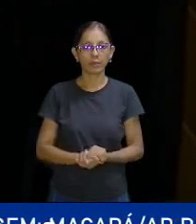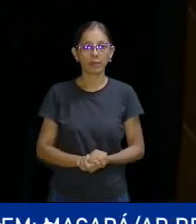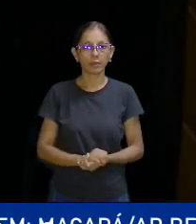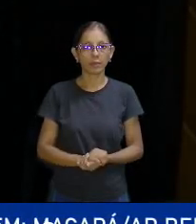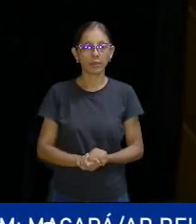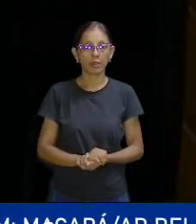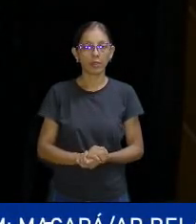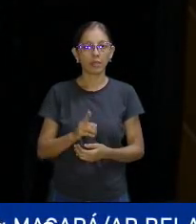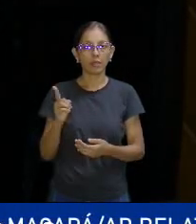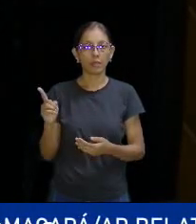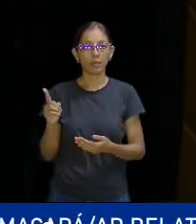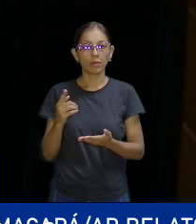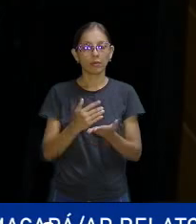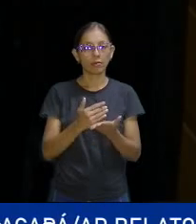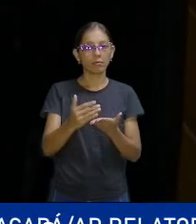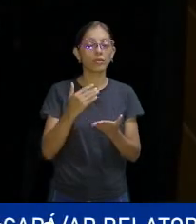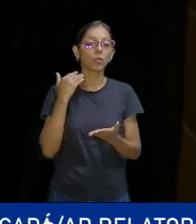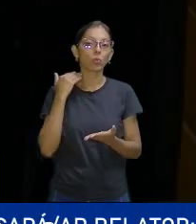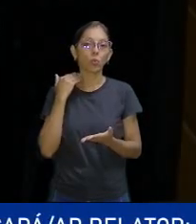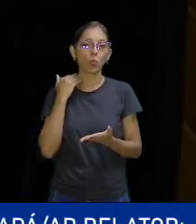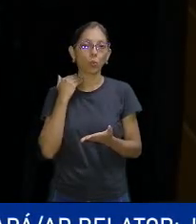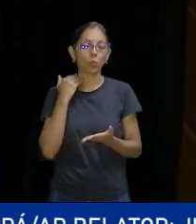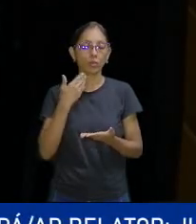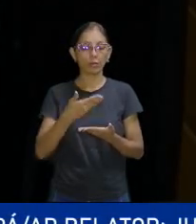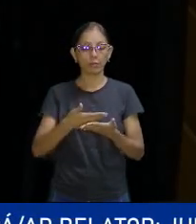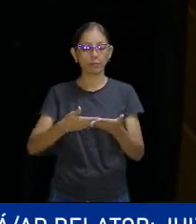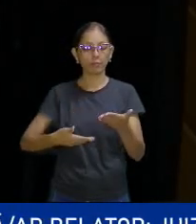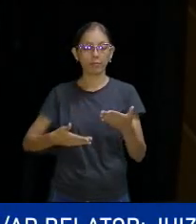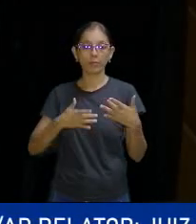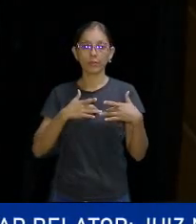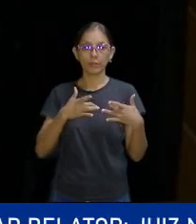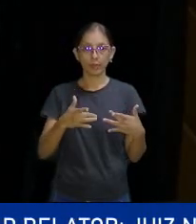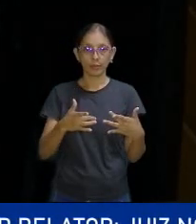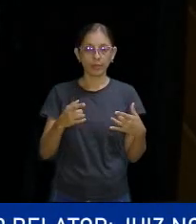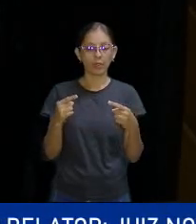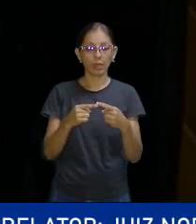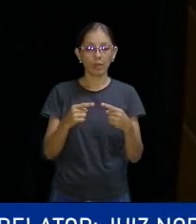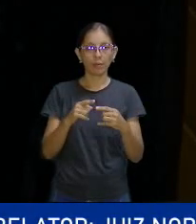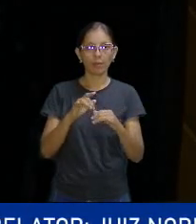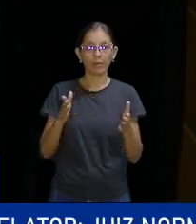intempestiva da conta bancária destinada ao recebimento de doações para a campanha.